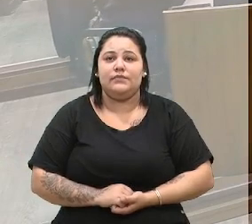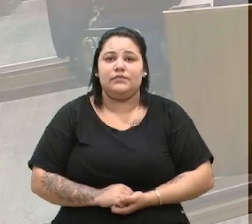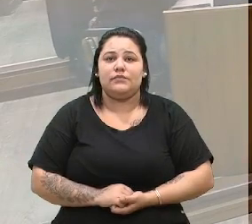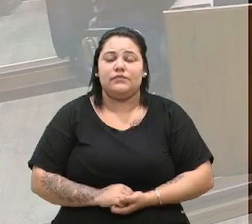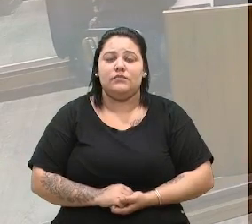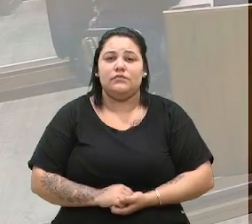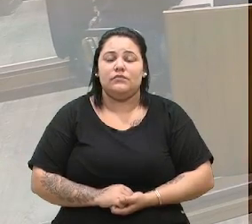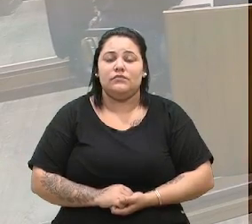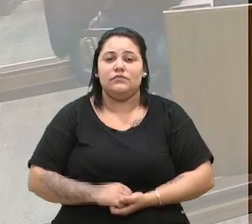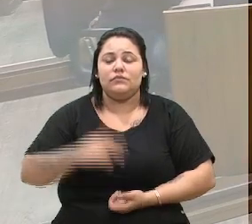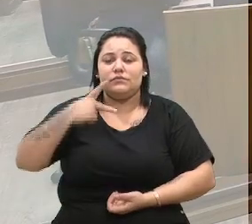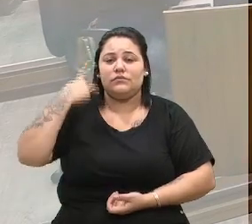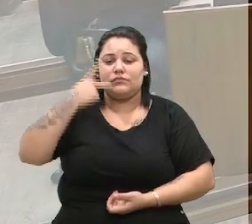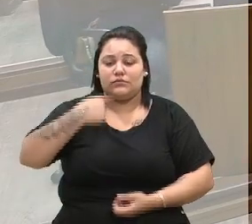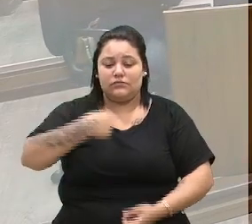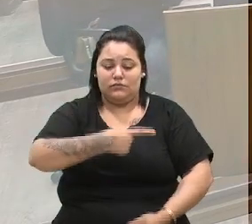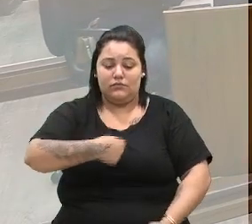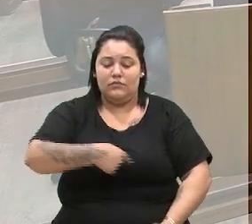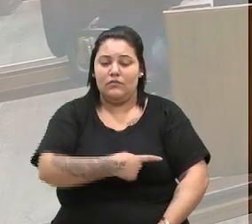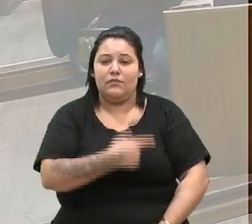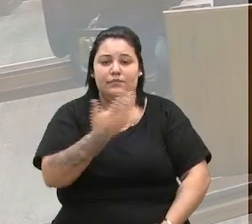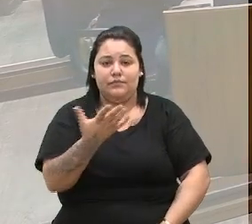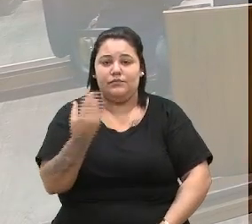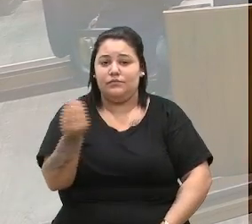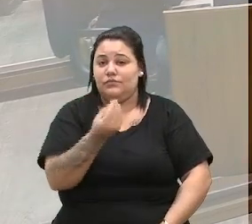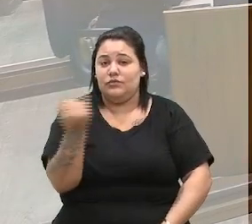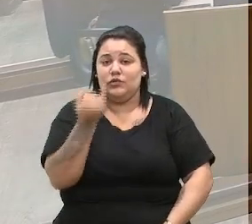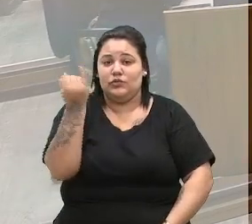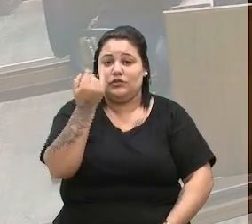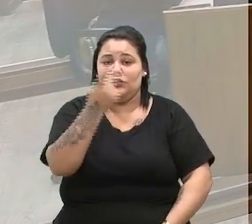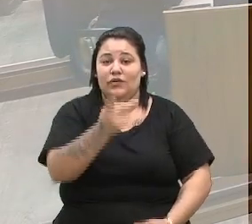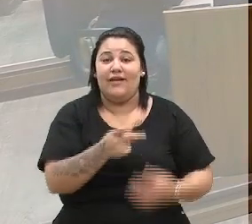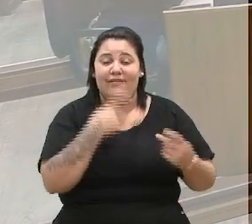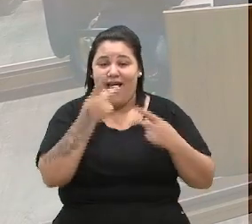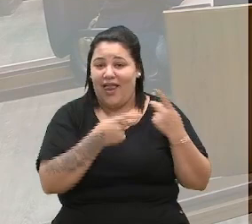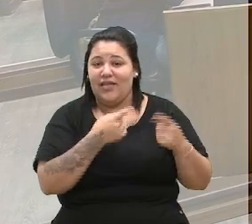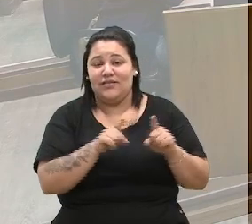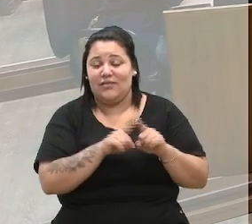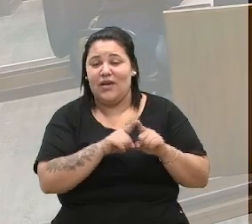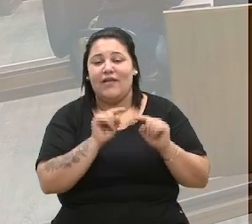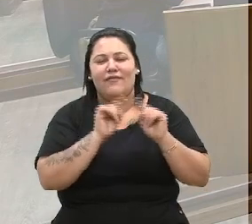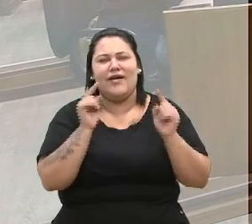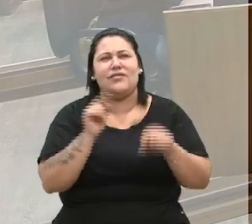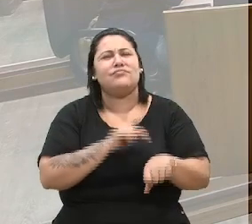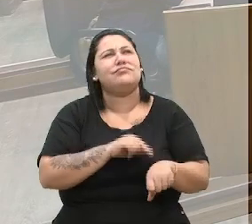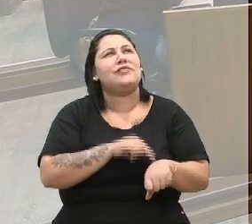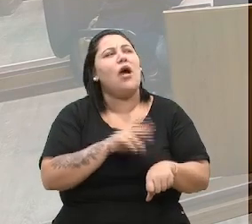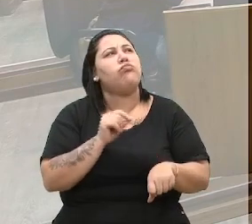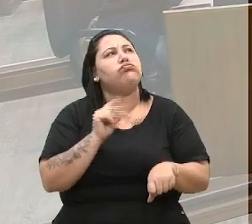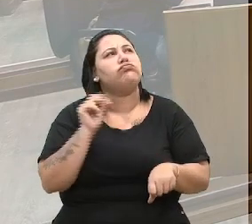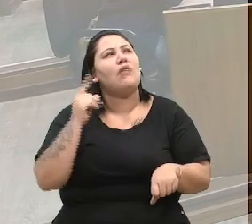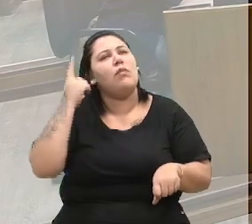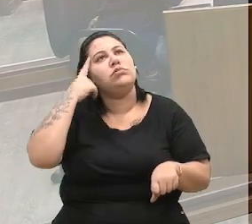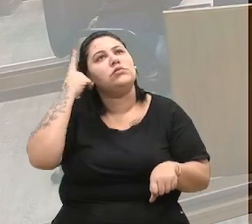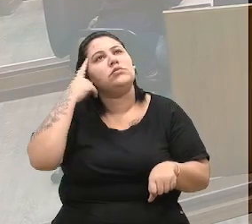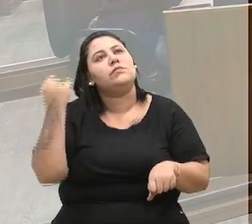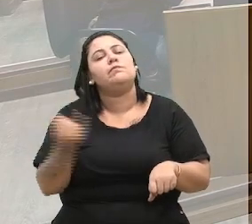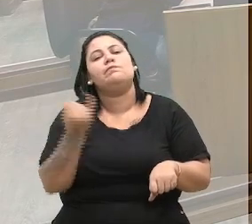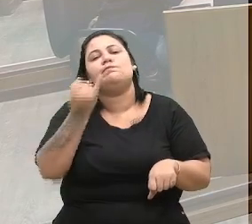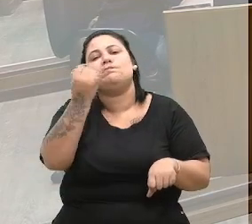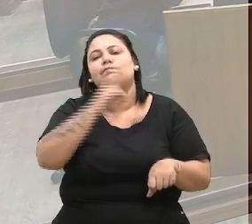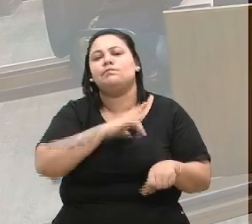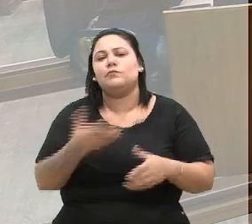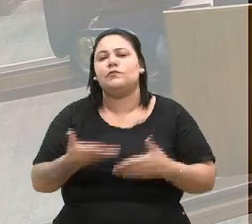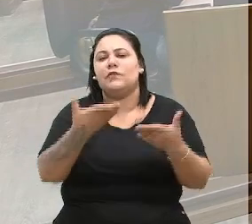Vereador Zanquim, é muito importante a sua colocação. Faz um tempo que eu vinha pensando na importância de trazer esse